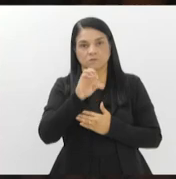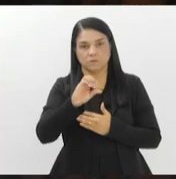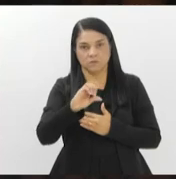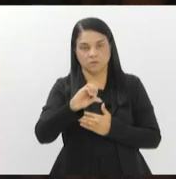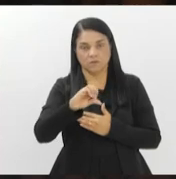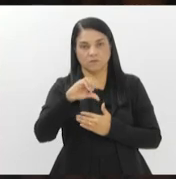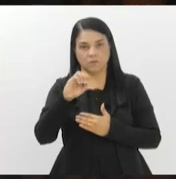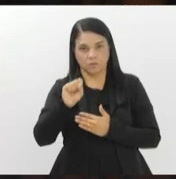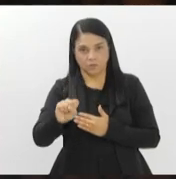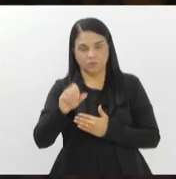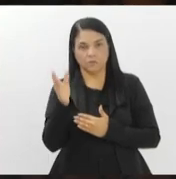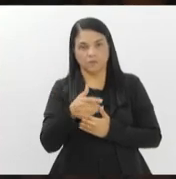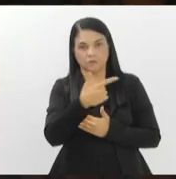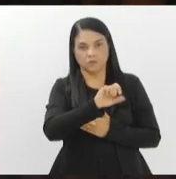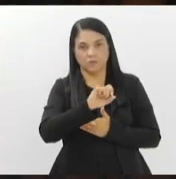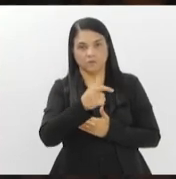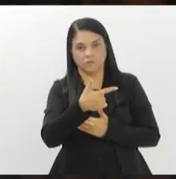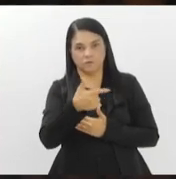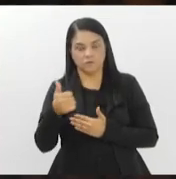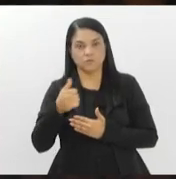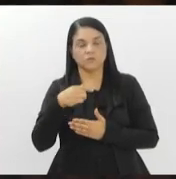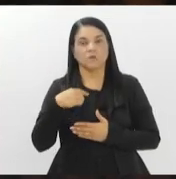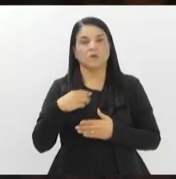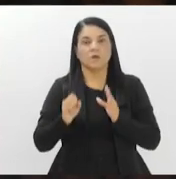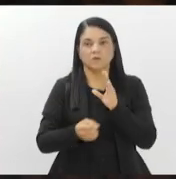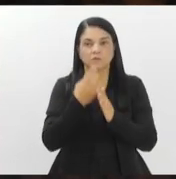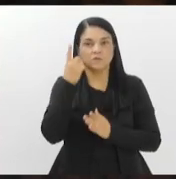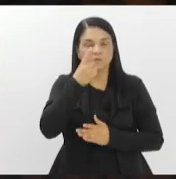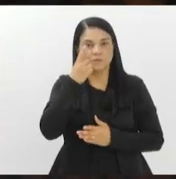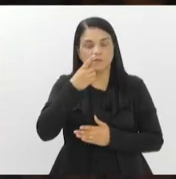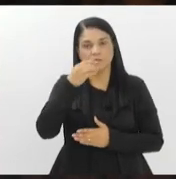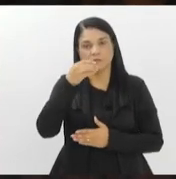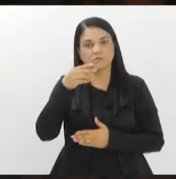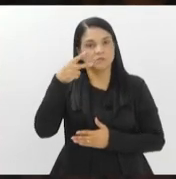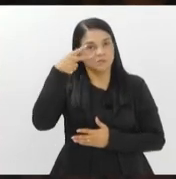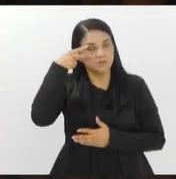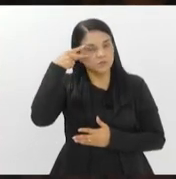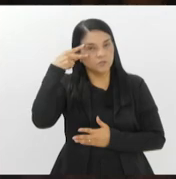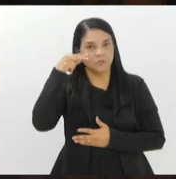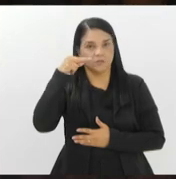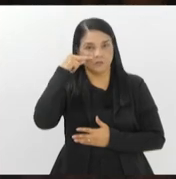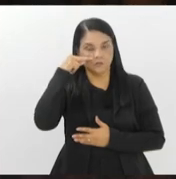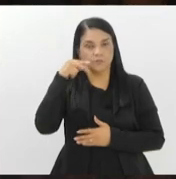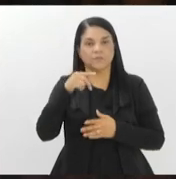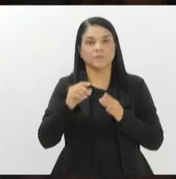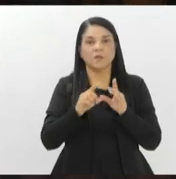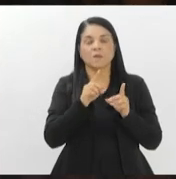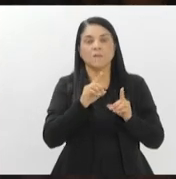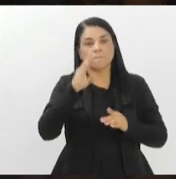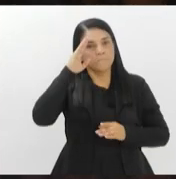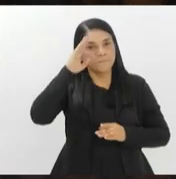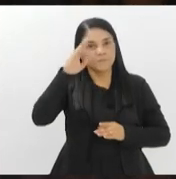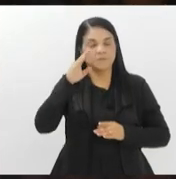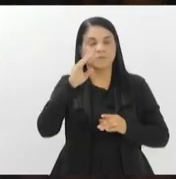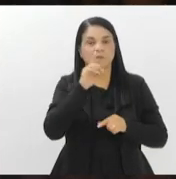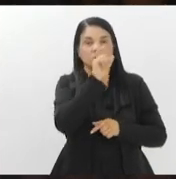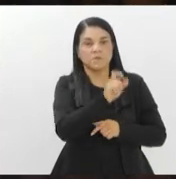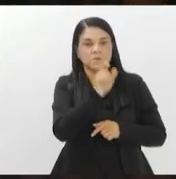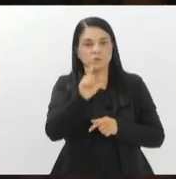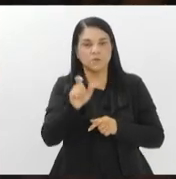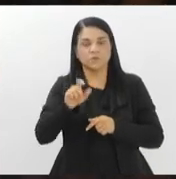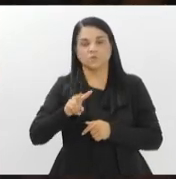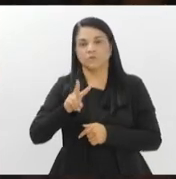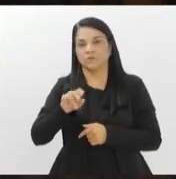do 21, de autoria da deputada Tia Ju, que dispõe sobre a prioridade às pessoas com vitiligo e outras e